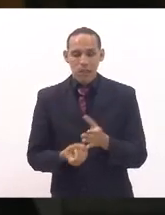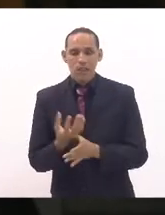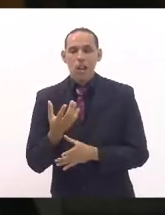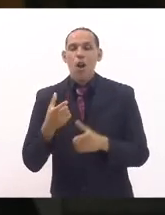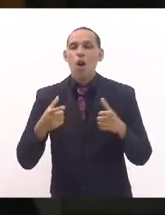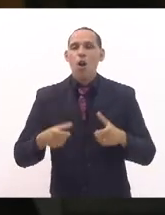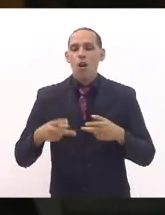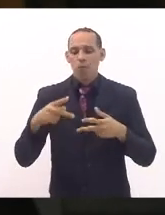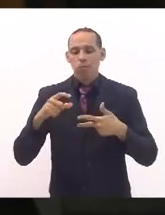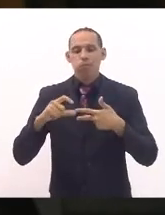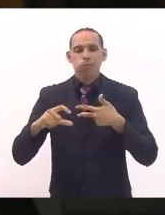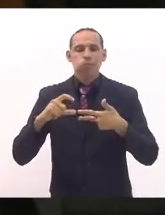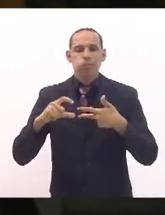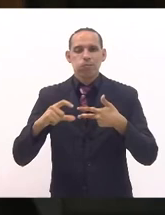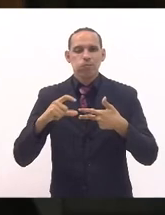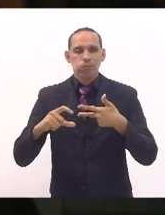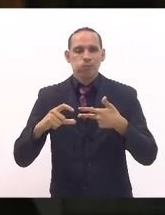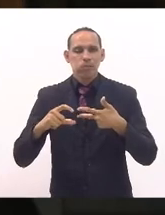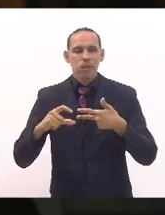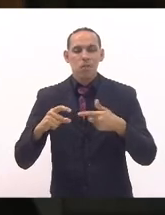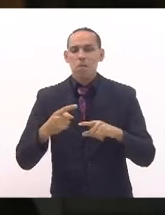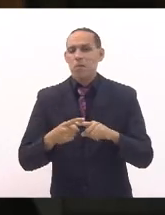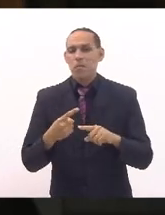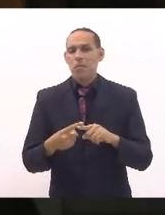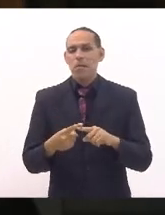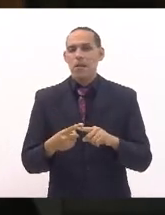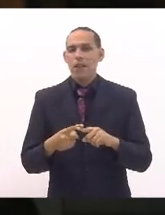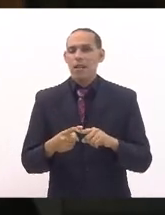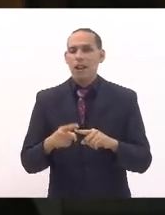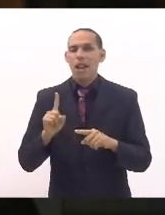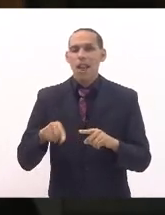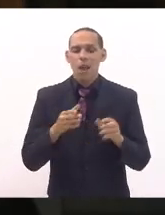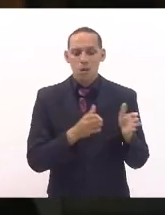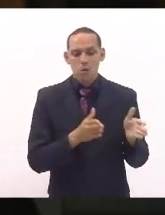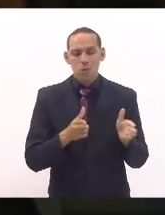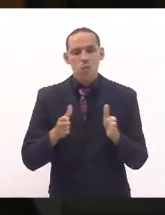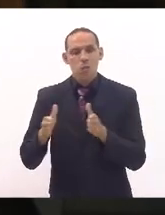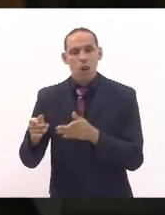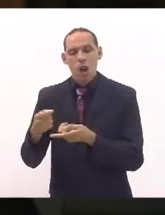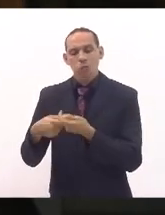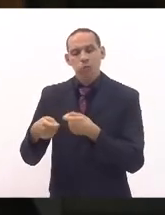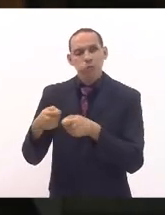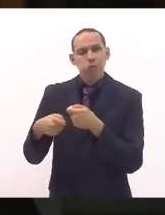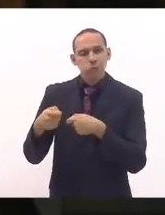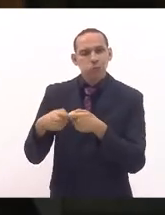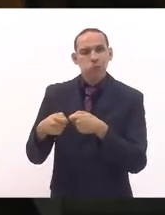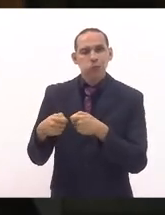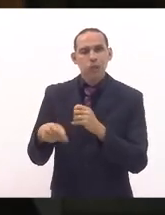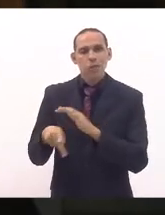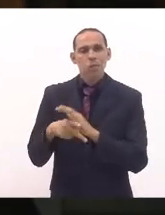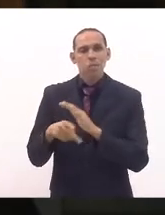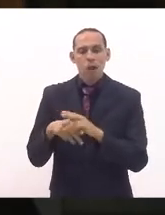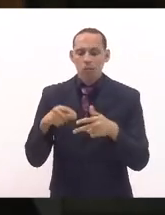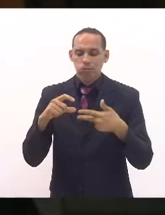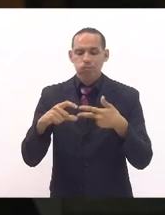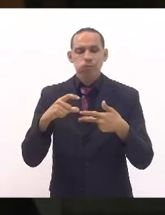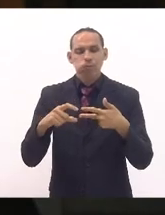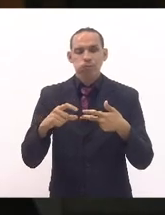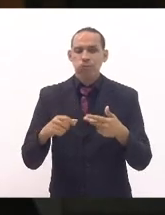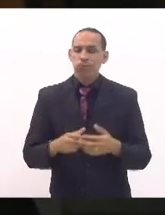no Poder Executivo, porque seria organização administrativa do Poder